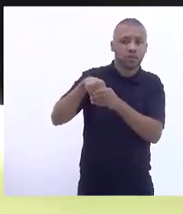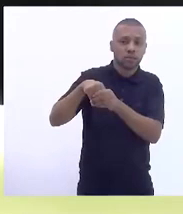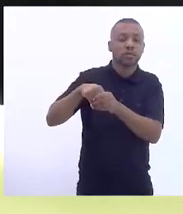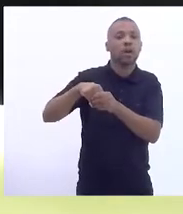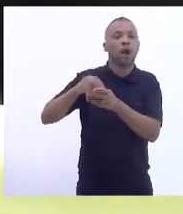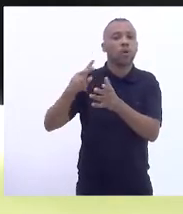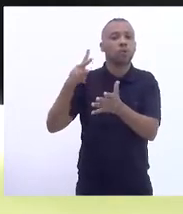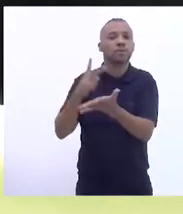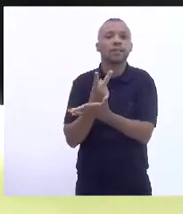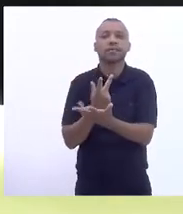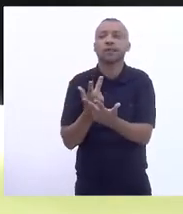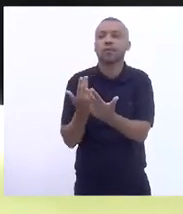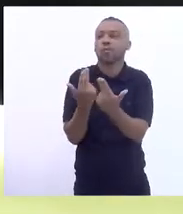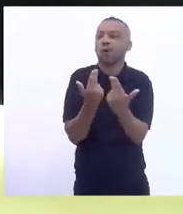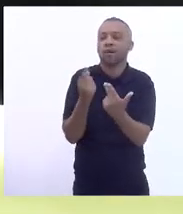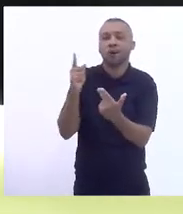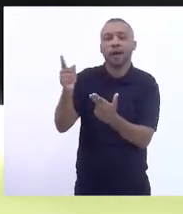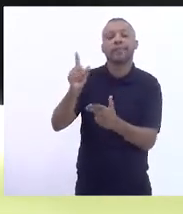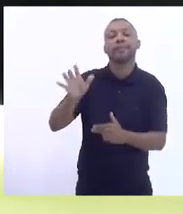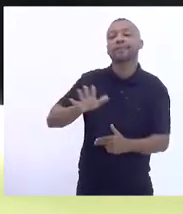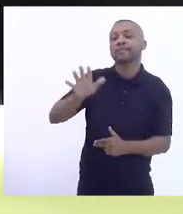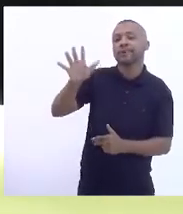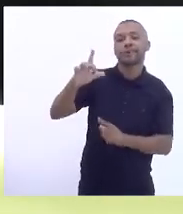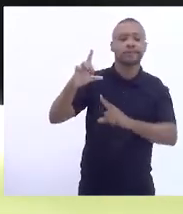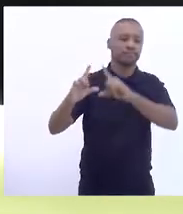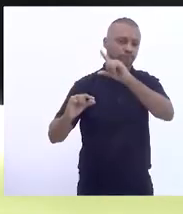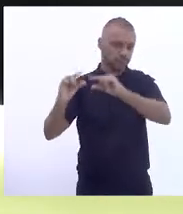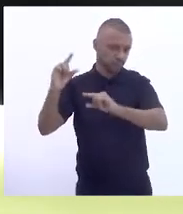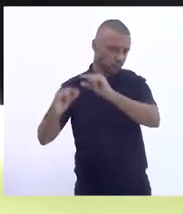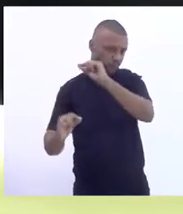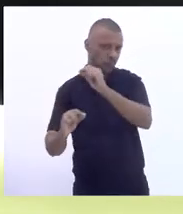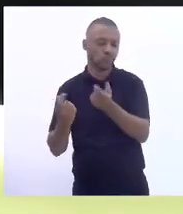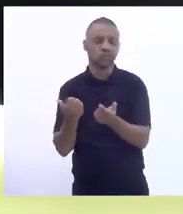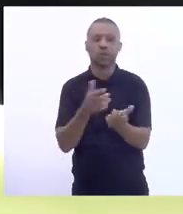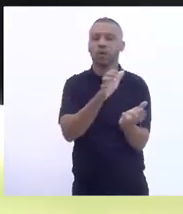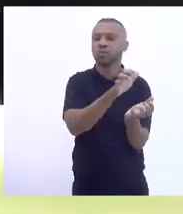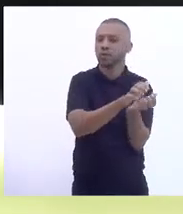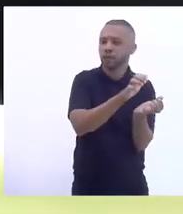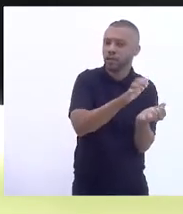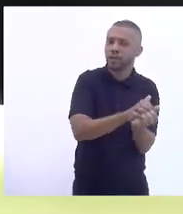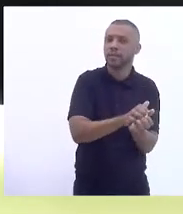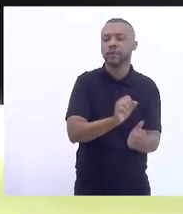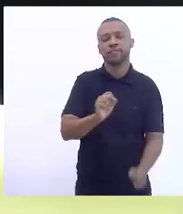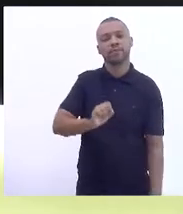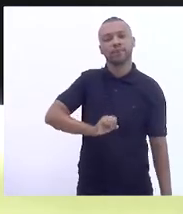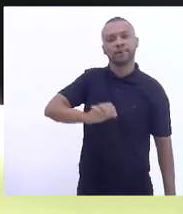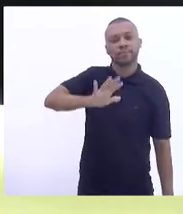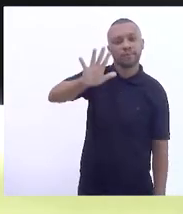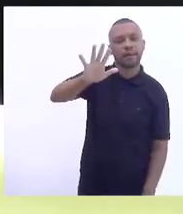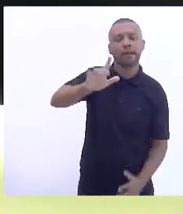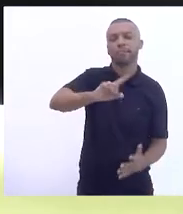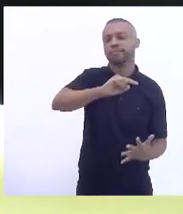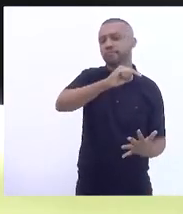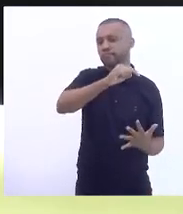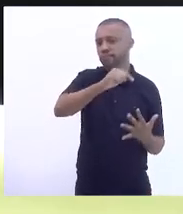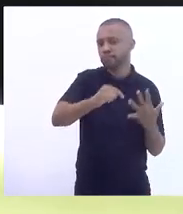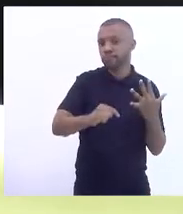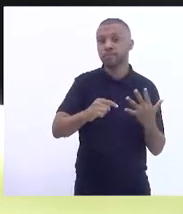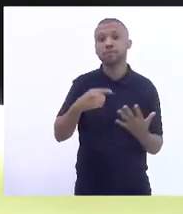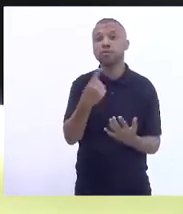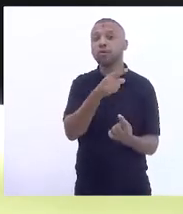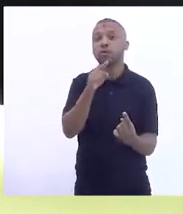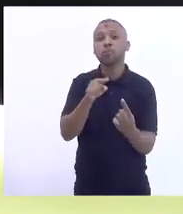aconteça o que aconteceu na Vila Cruzeiro no Jacarezinho ou em outras favelas e para nós